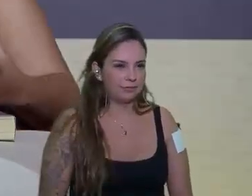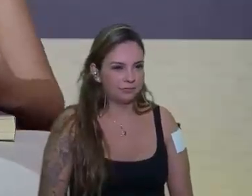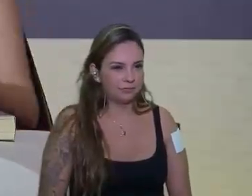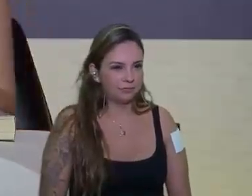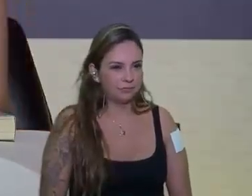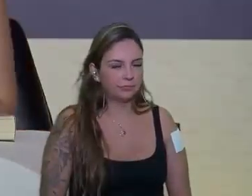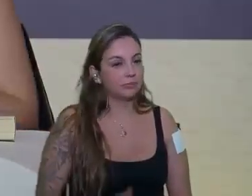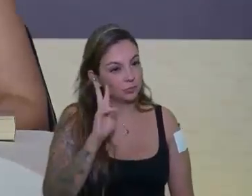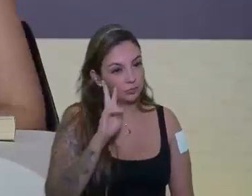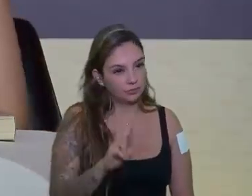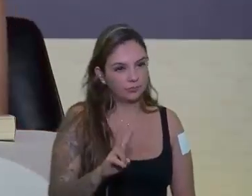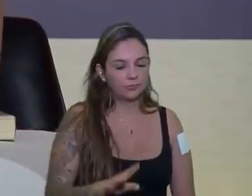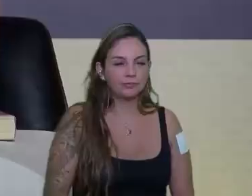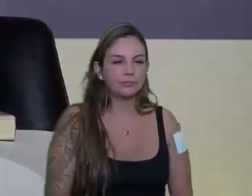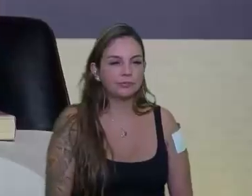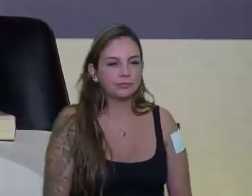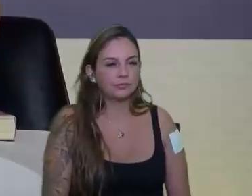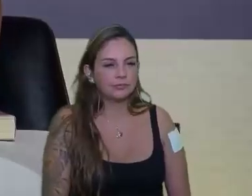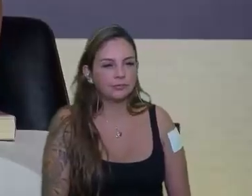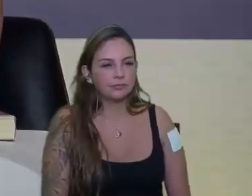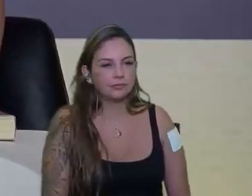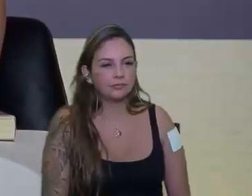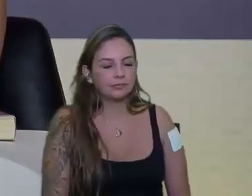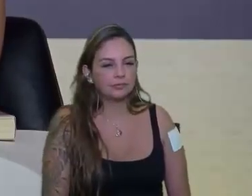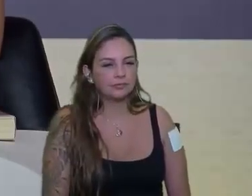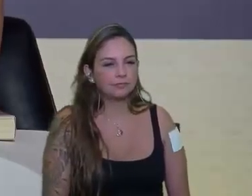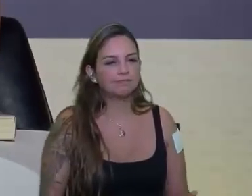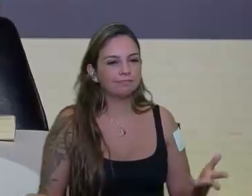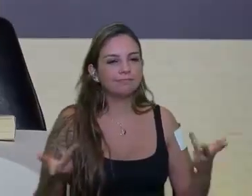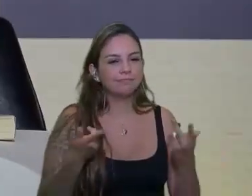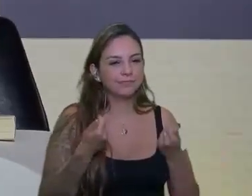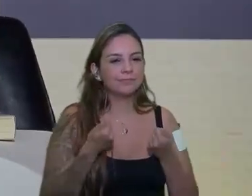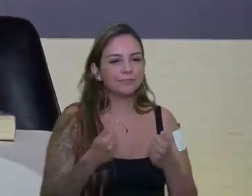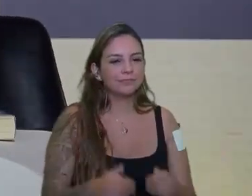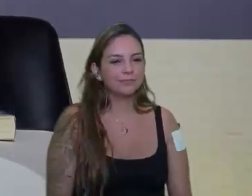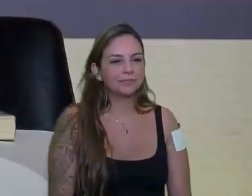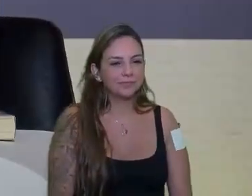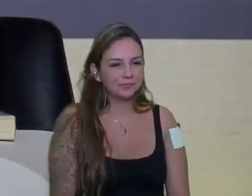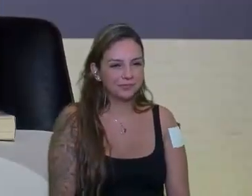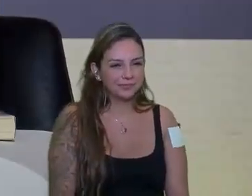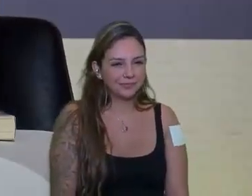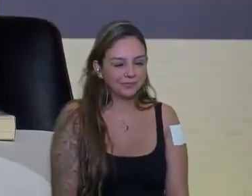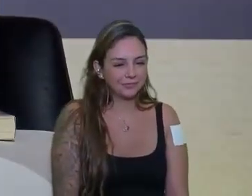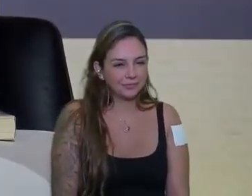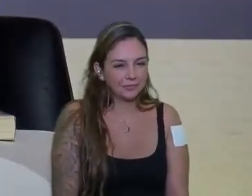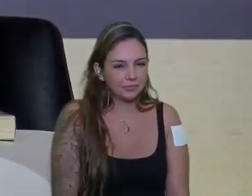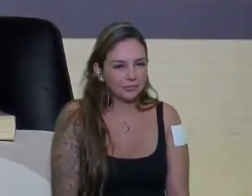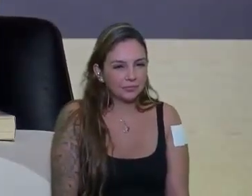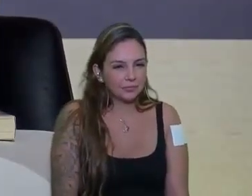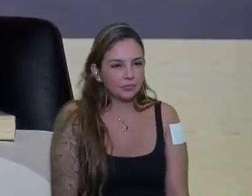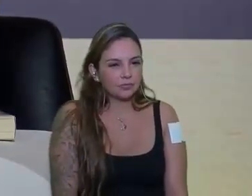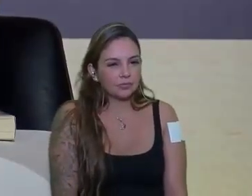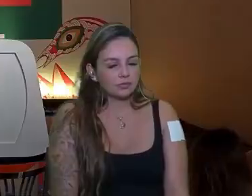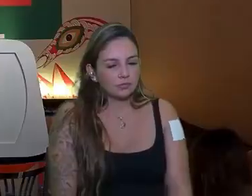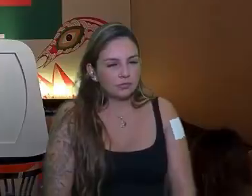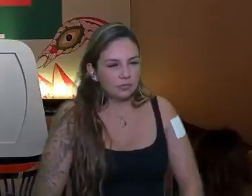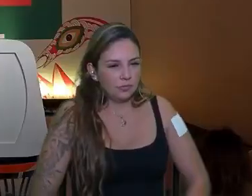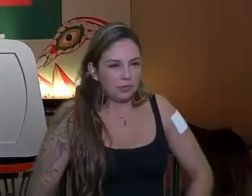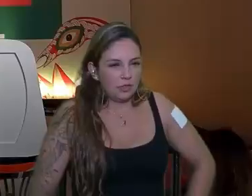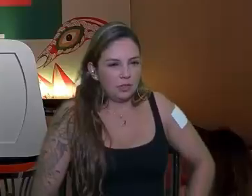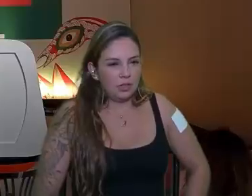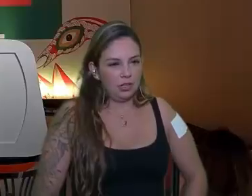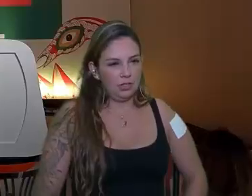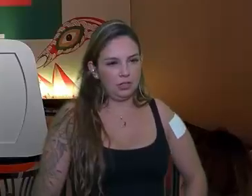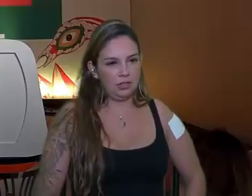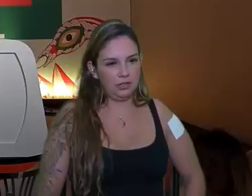de um jeito de ver. Eu acho isso incrível. Acho que é isso. Ô, Amélia,